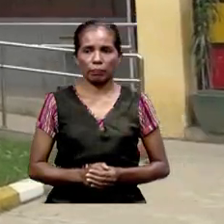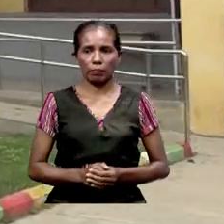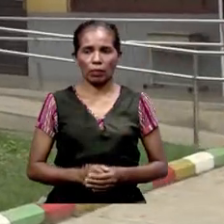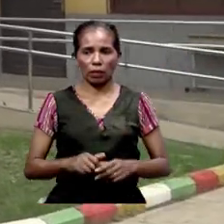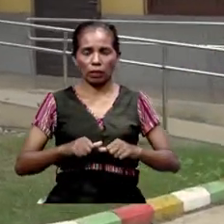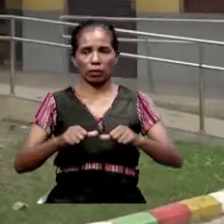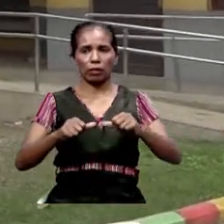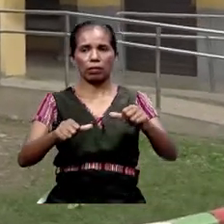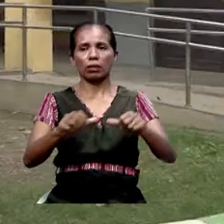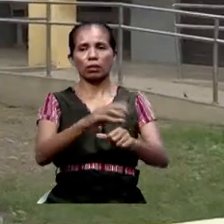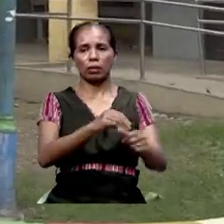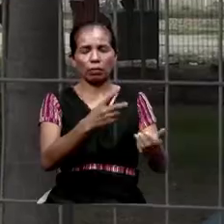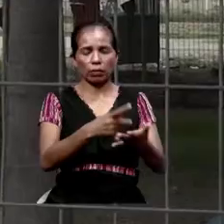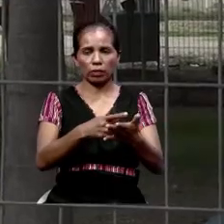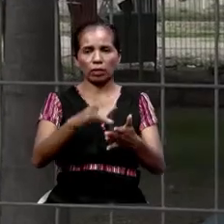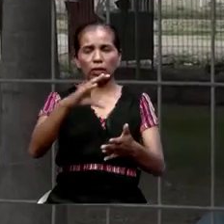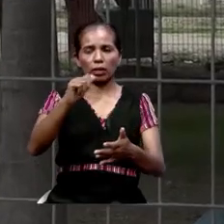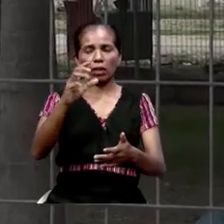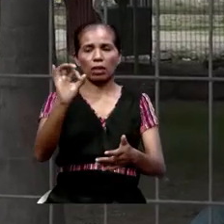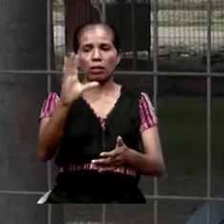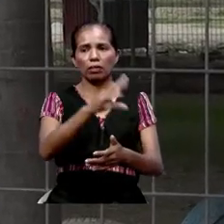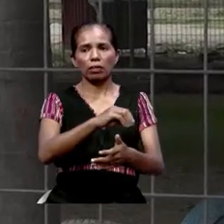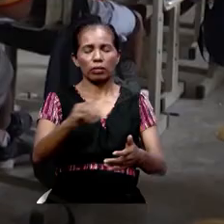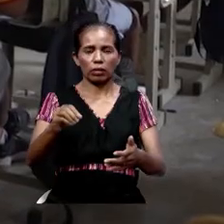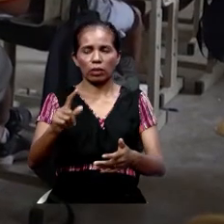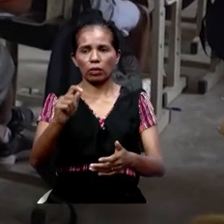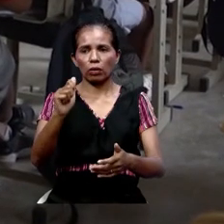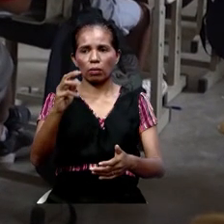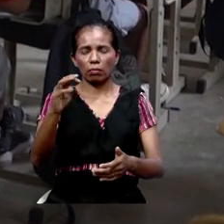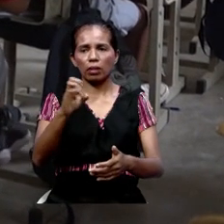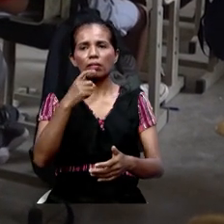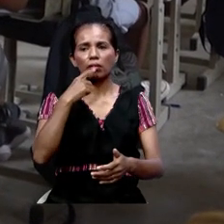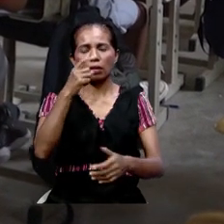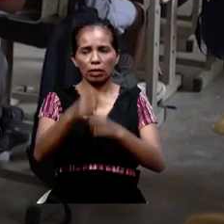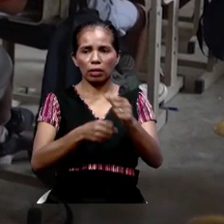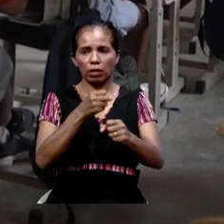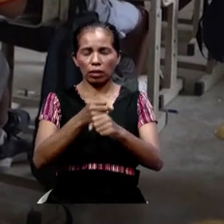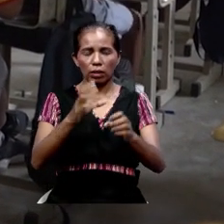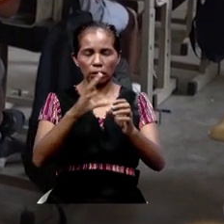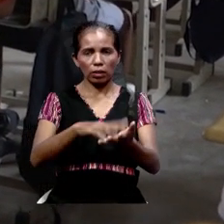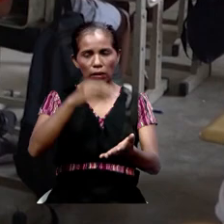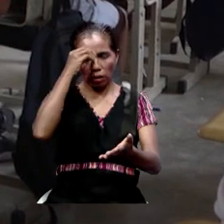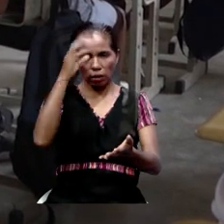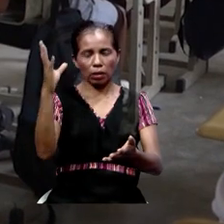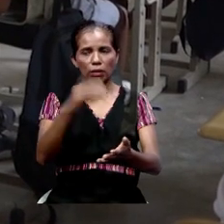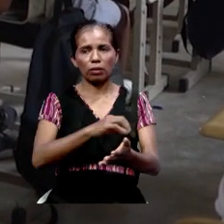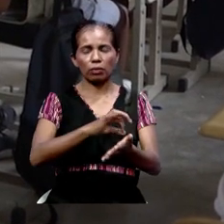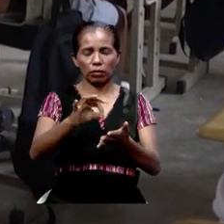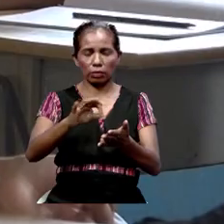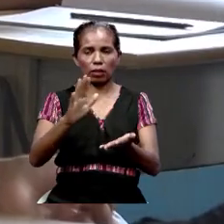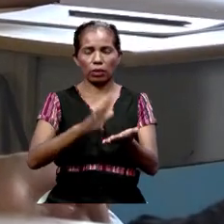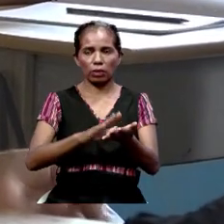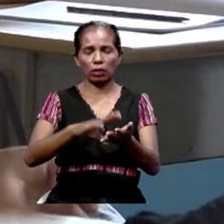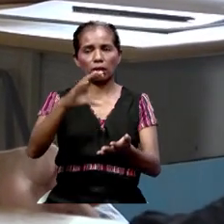Coordenador timorense do projeto CAFE, Rose Rafael Tomás Soares Atete, tina ne Centro de Aprendizagem na Formação Escolar